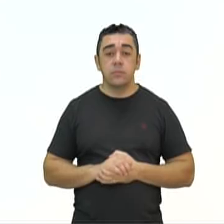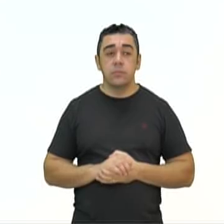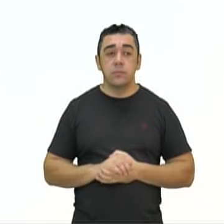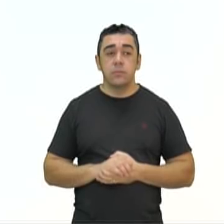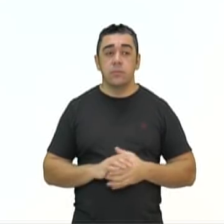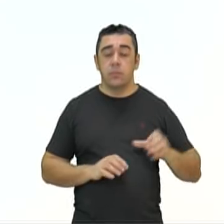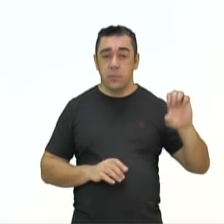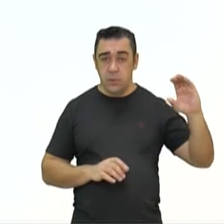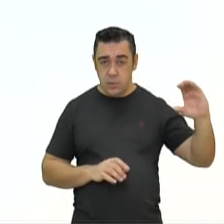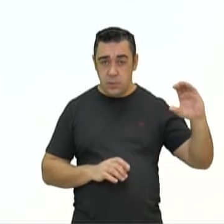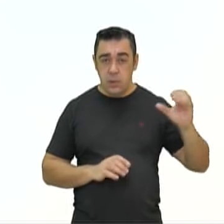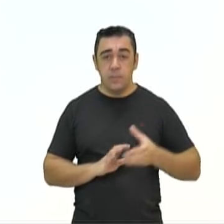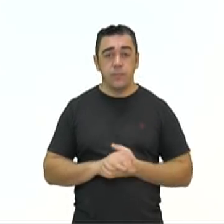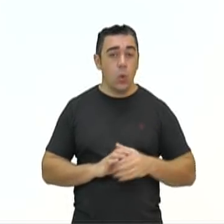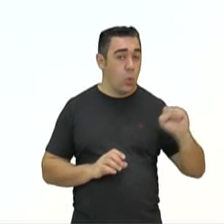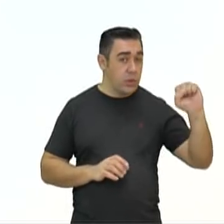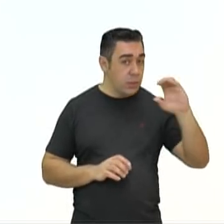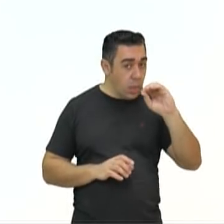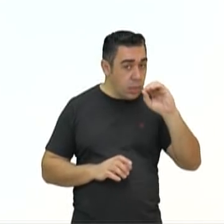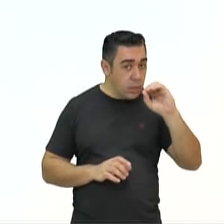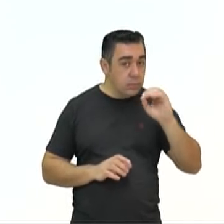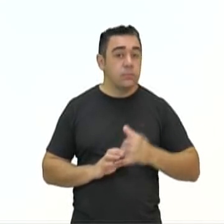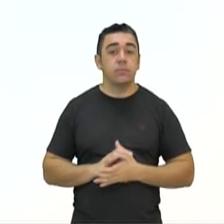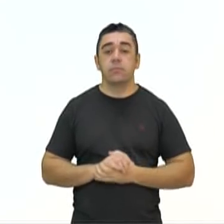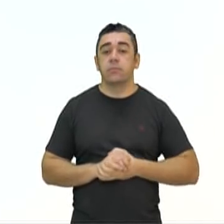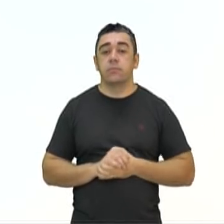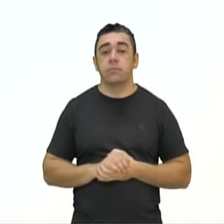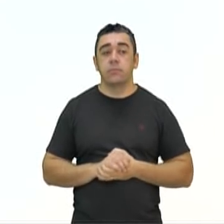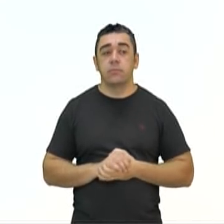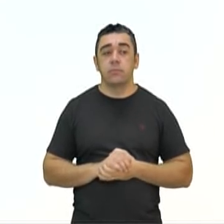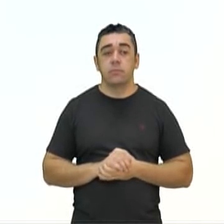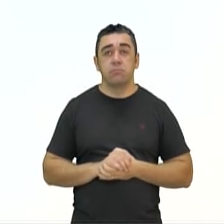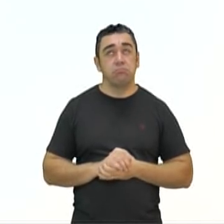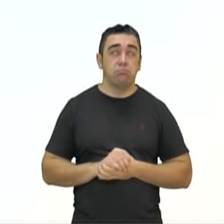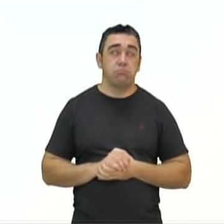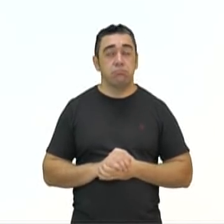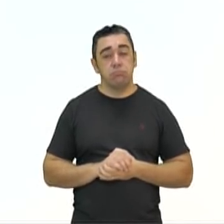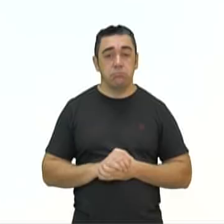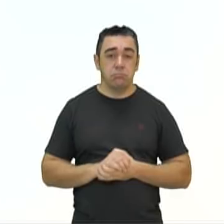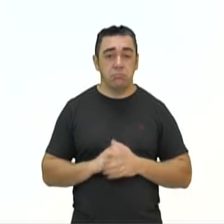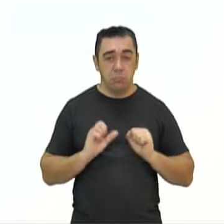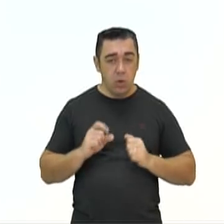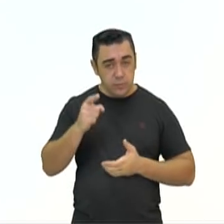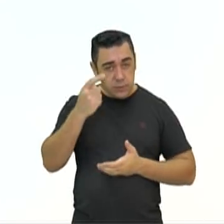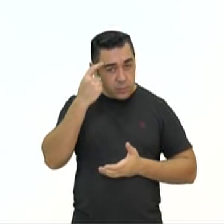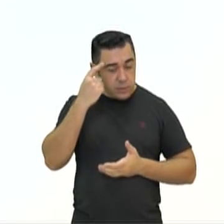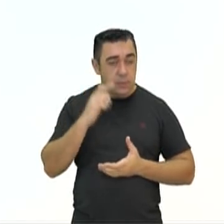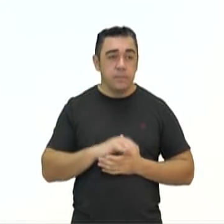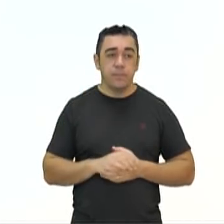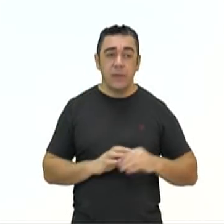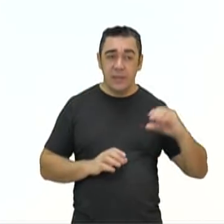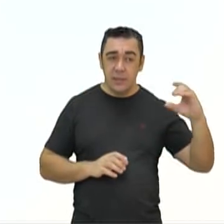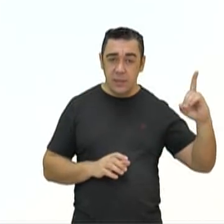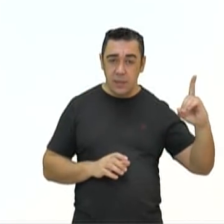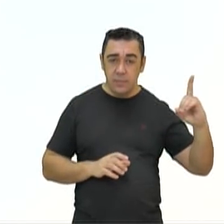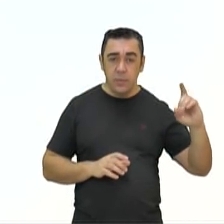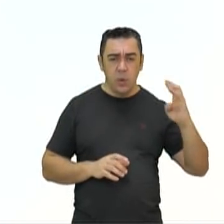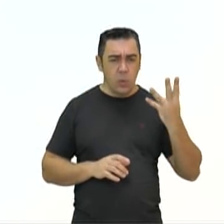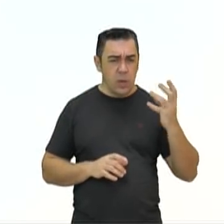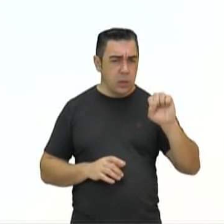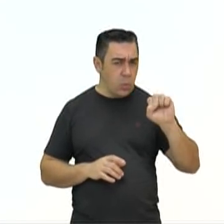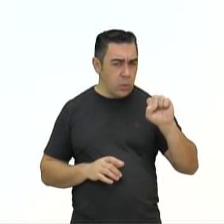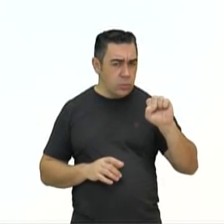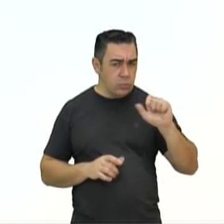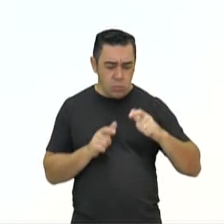74. Alternativa C, 80 casas? Pode ser também, né? Tem que pensar um pouquinho. E alternativa D,